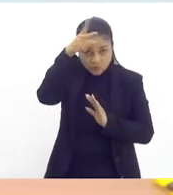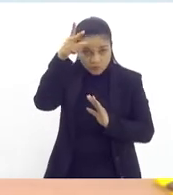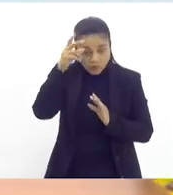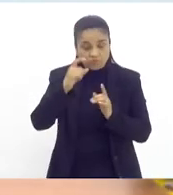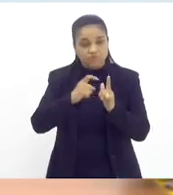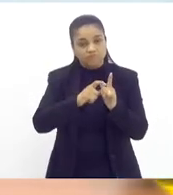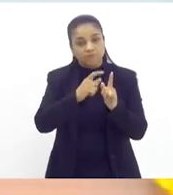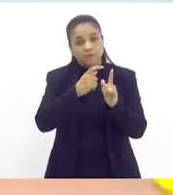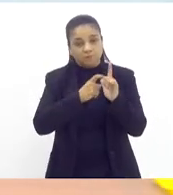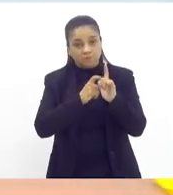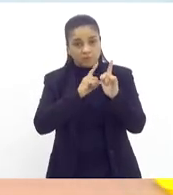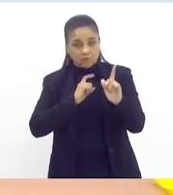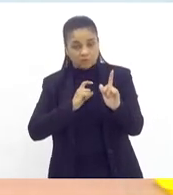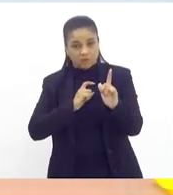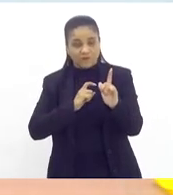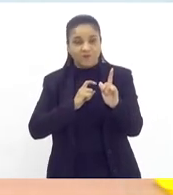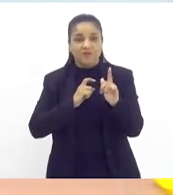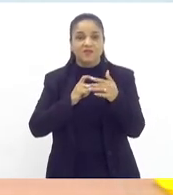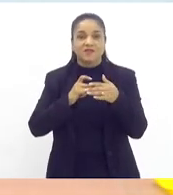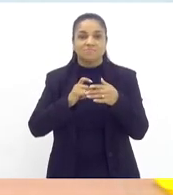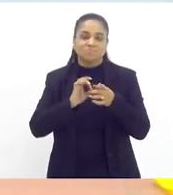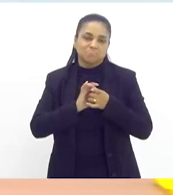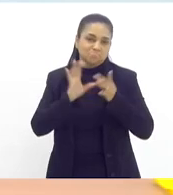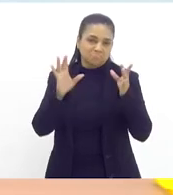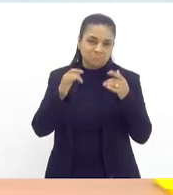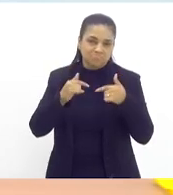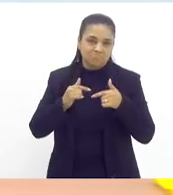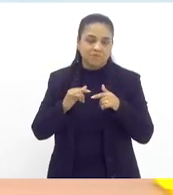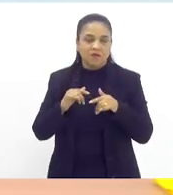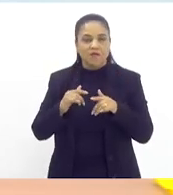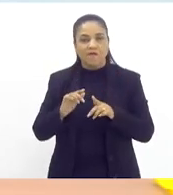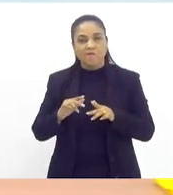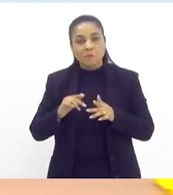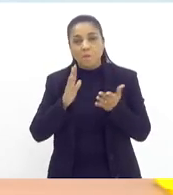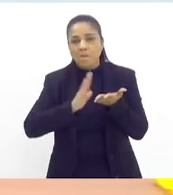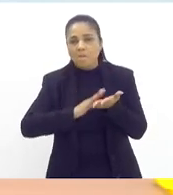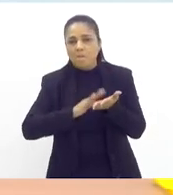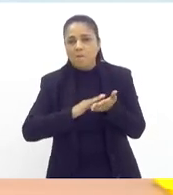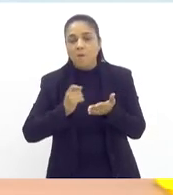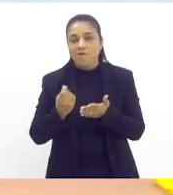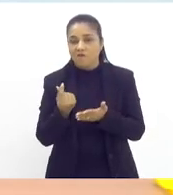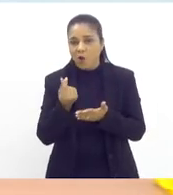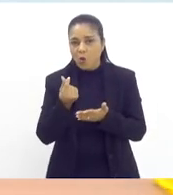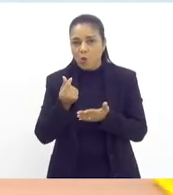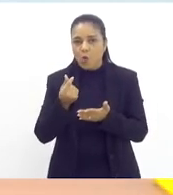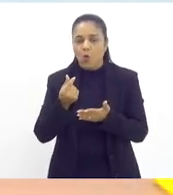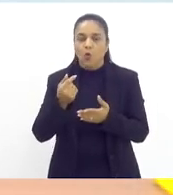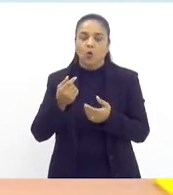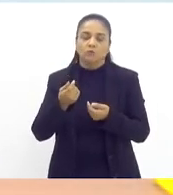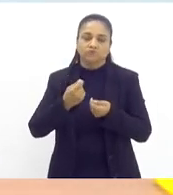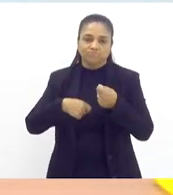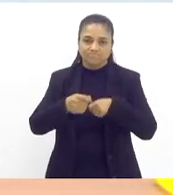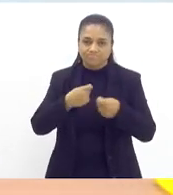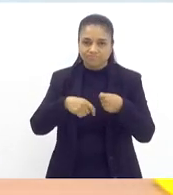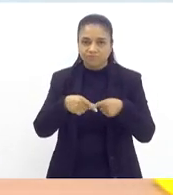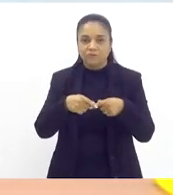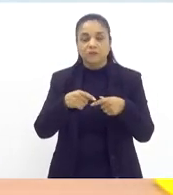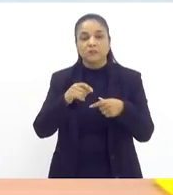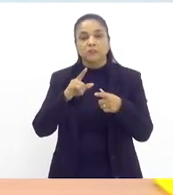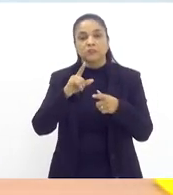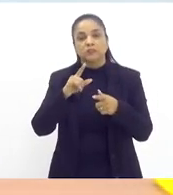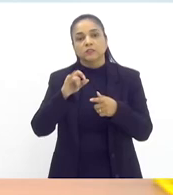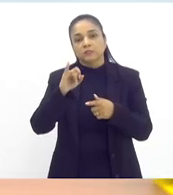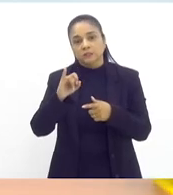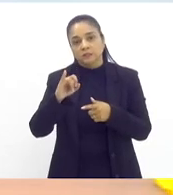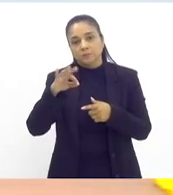do executivo municipal, obviamente você vai usar os preços de mercado como referência, mas de gerir a sua arrecadação de IPTU.